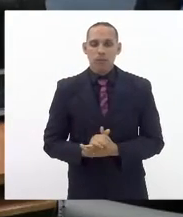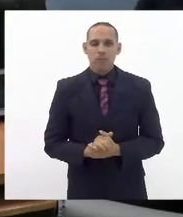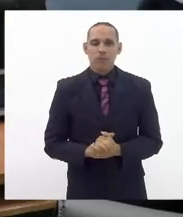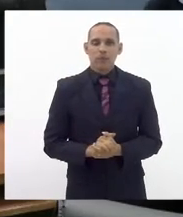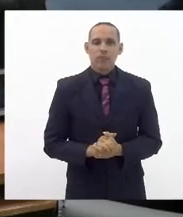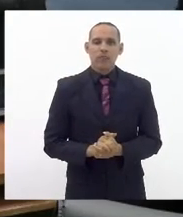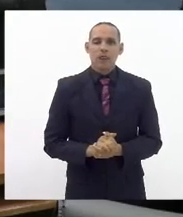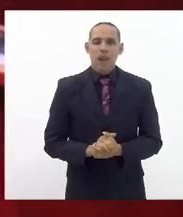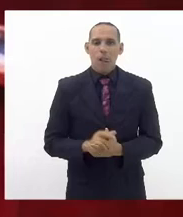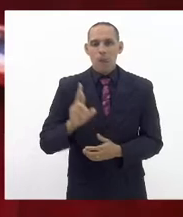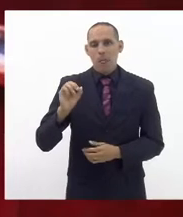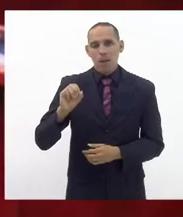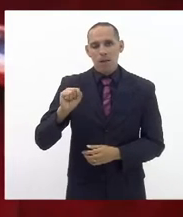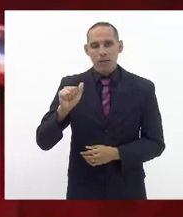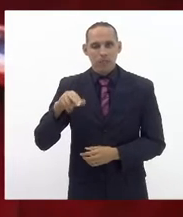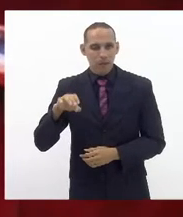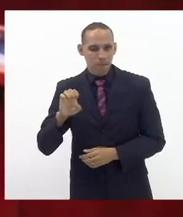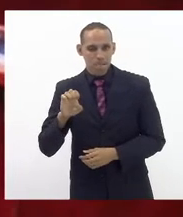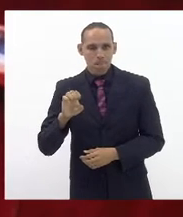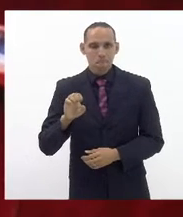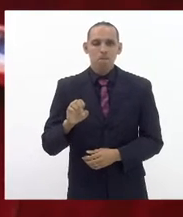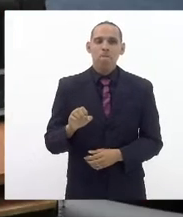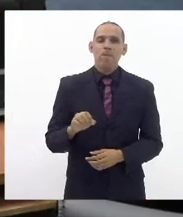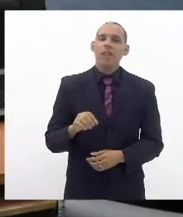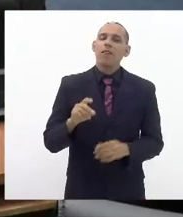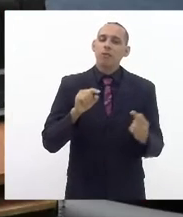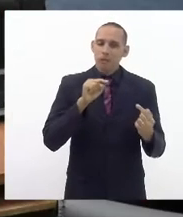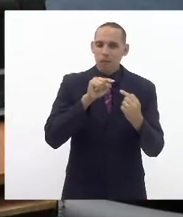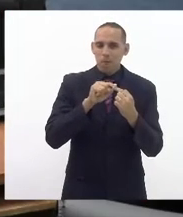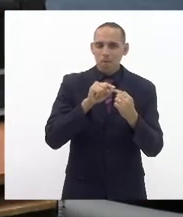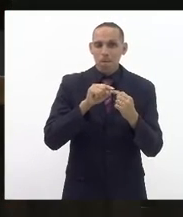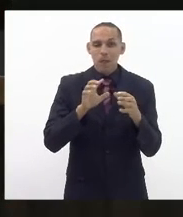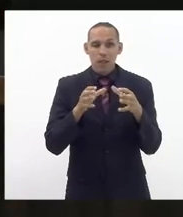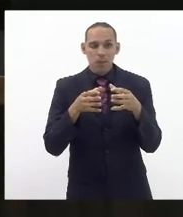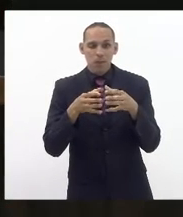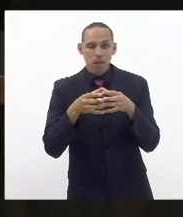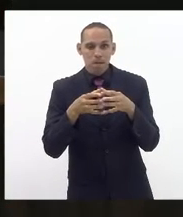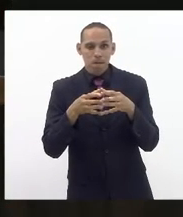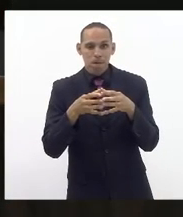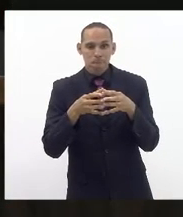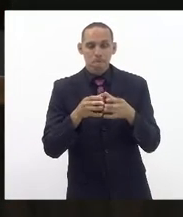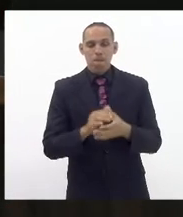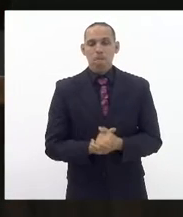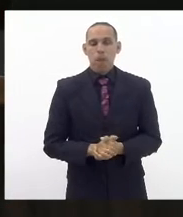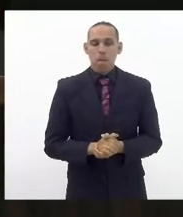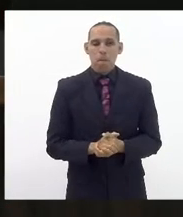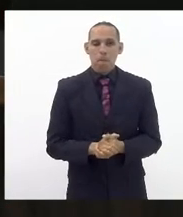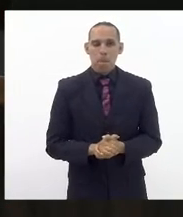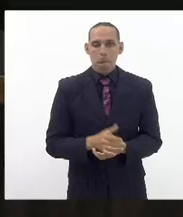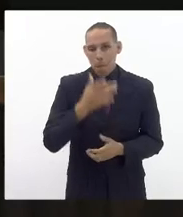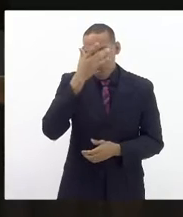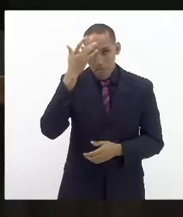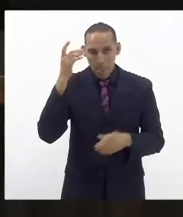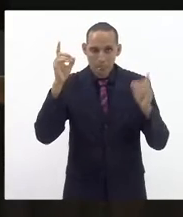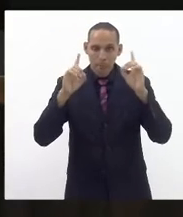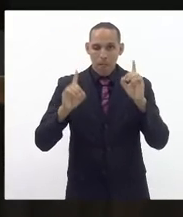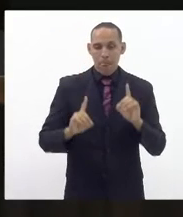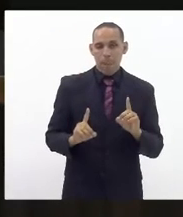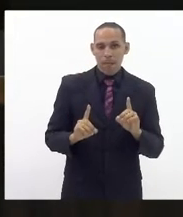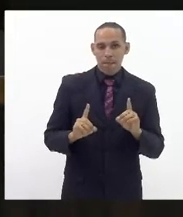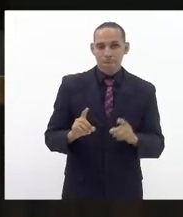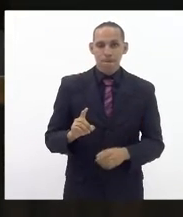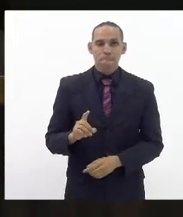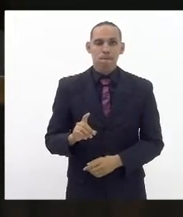Parecer favorável, senhora presidente. Obrigada. Pela Comissão de Pessoas, da Pessoa com Deficiência, deputado